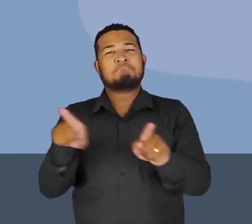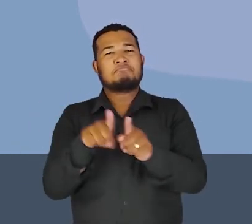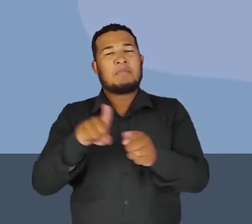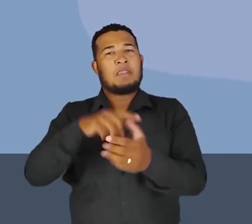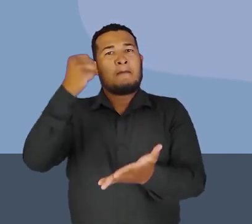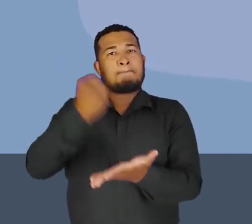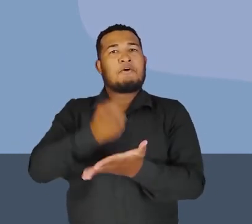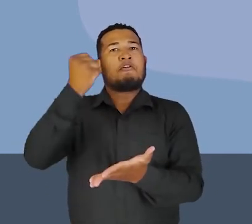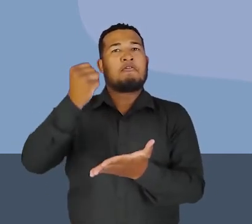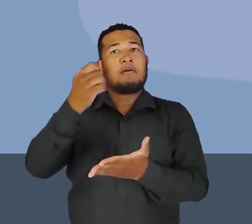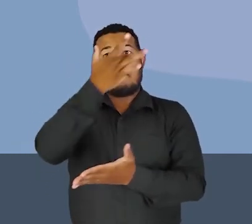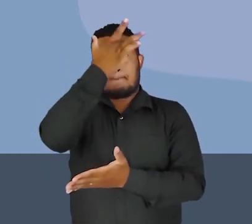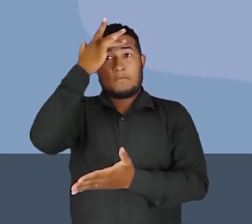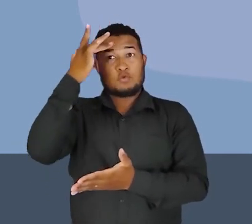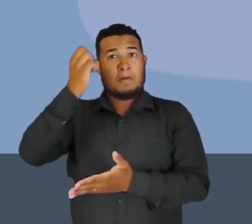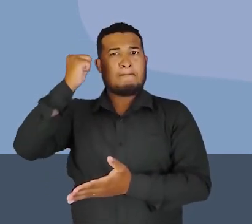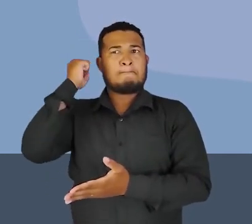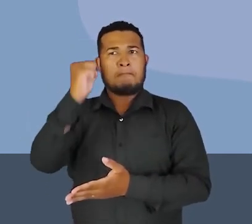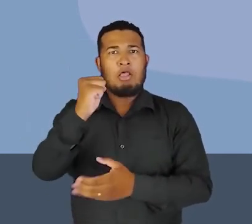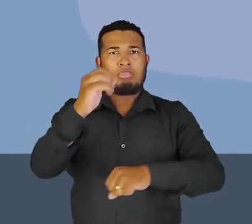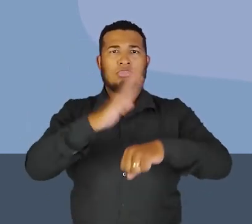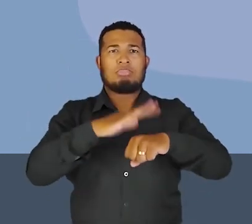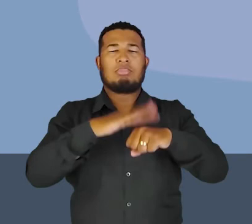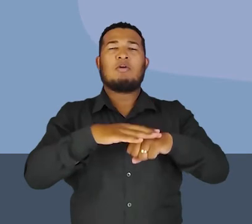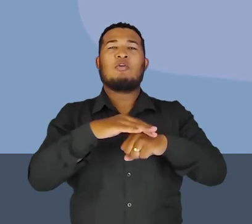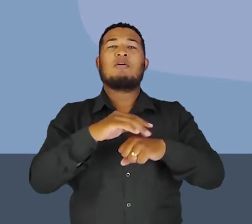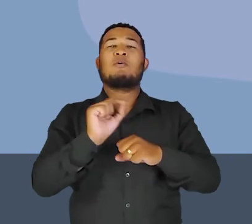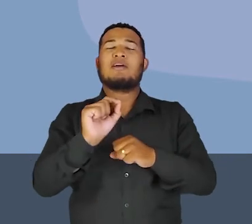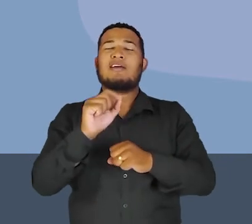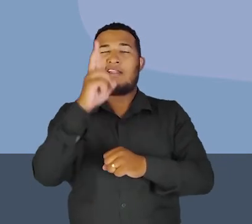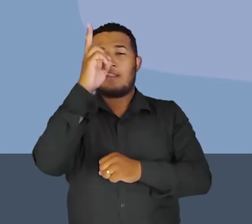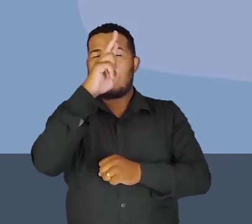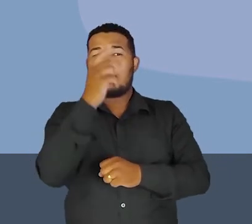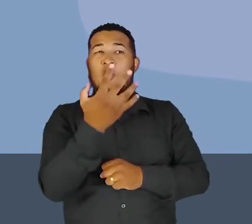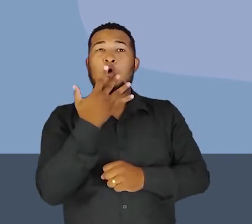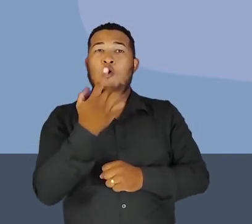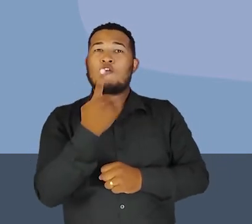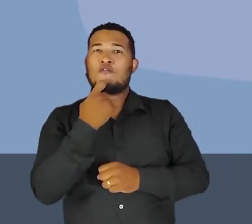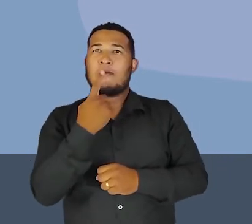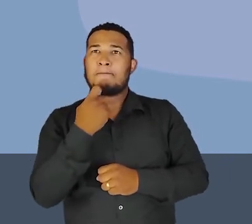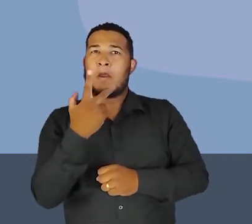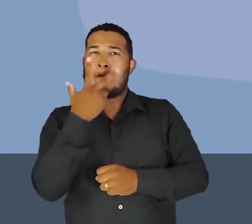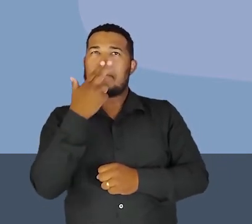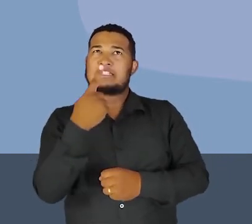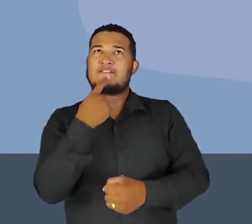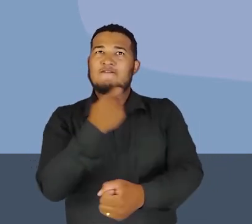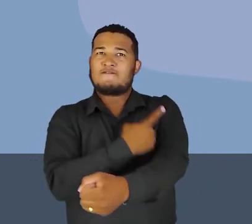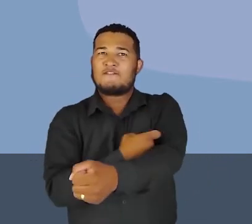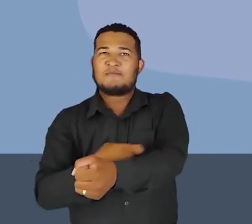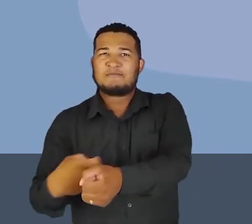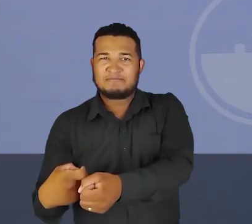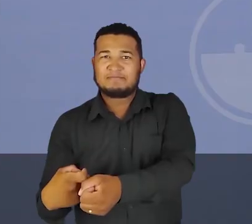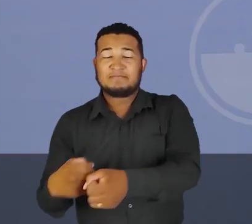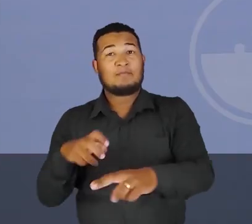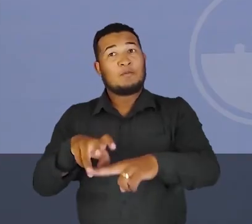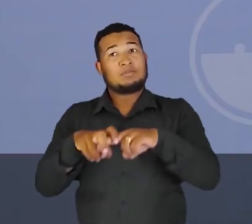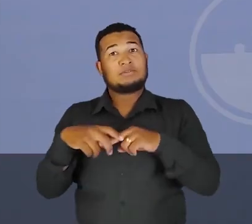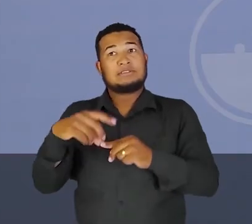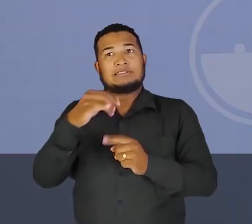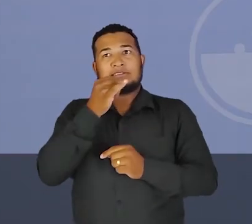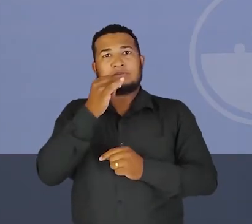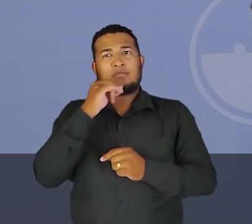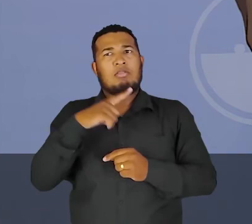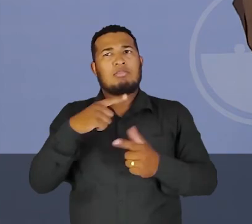"Quem matou Herzog?", vermelho lembra sangue, etc. Bom, então essa questão de você ter uma série de